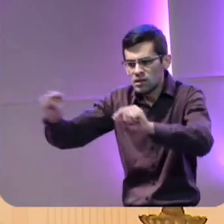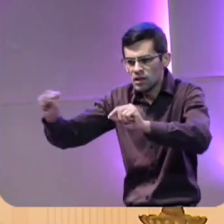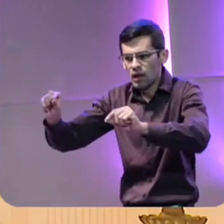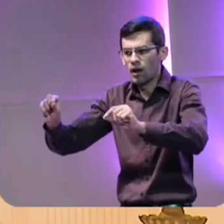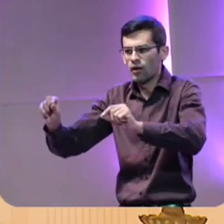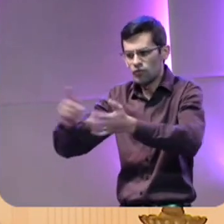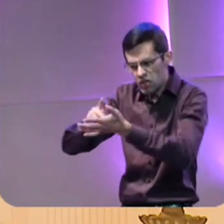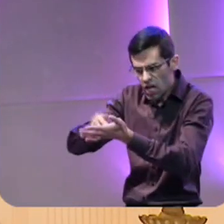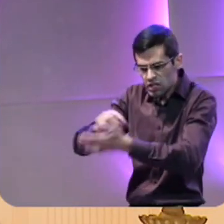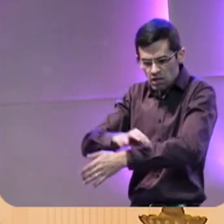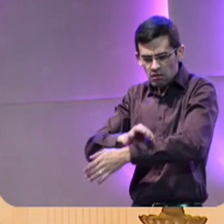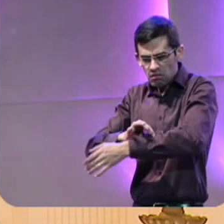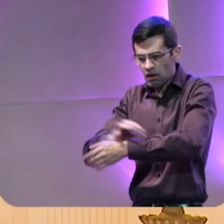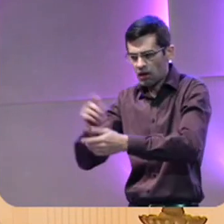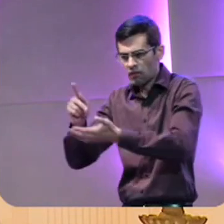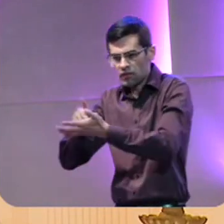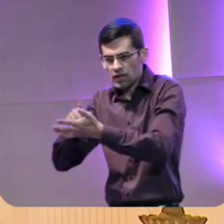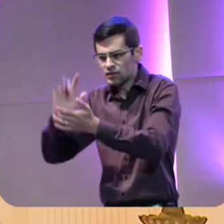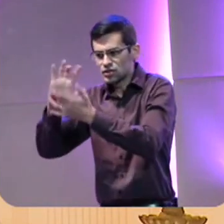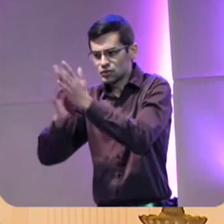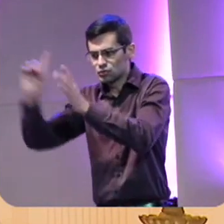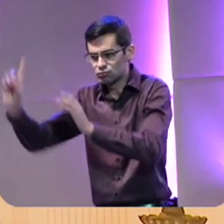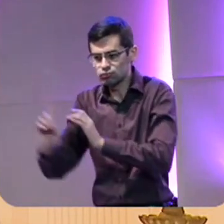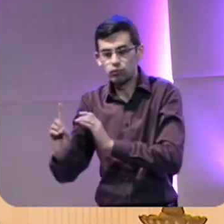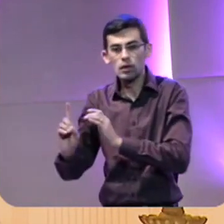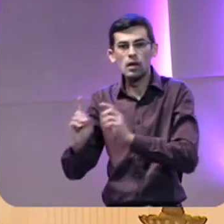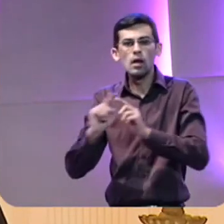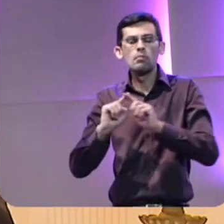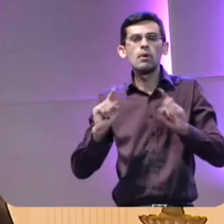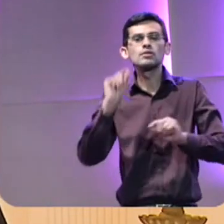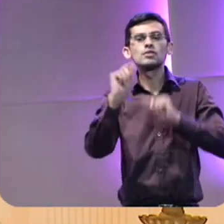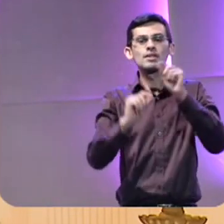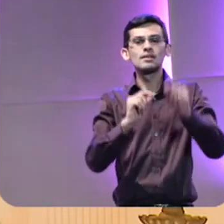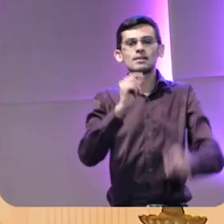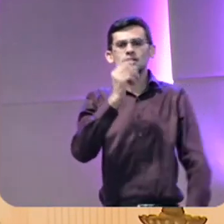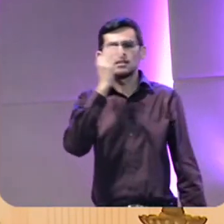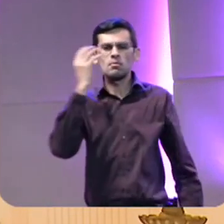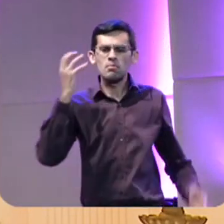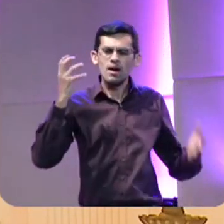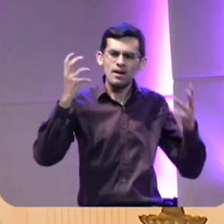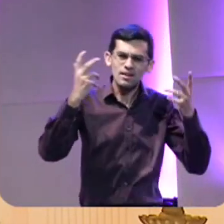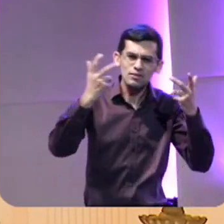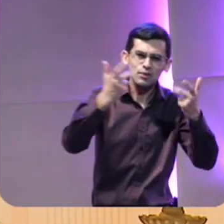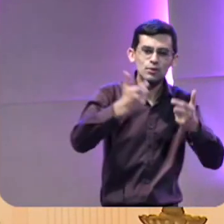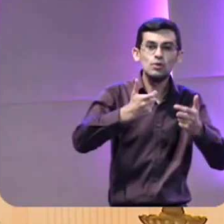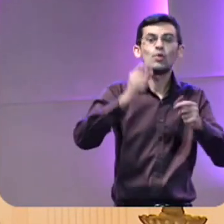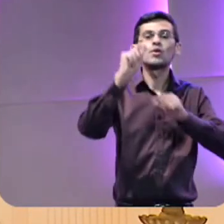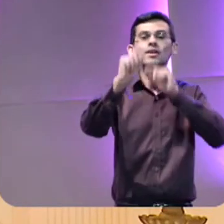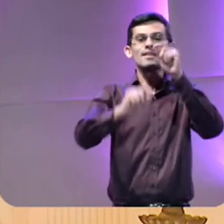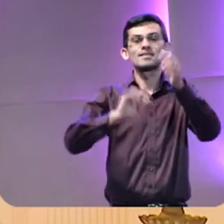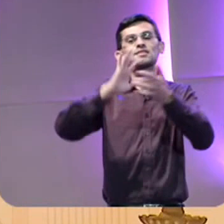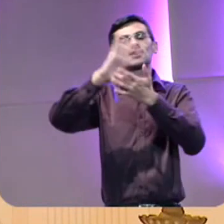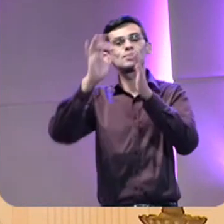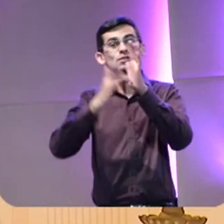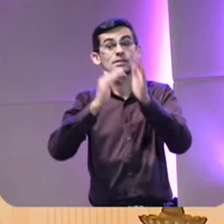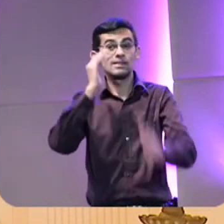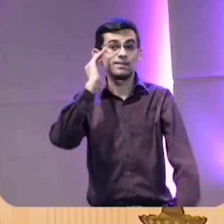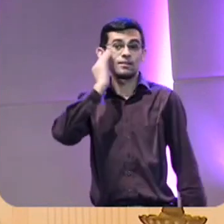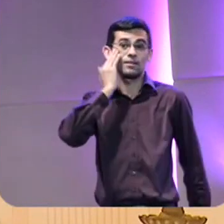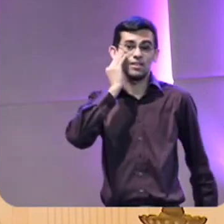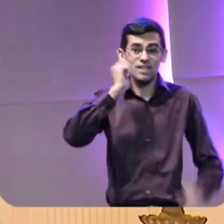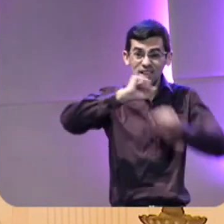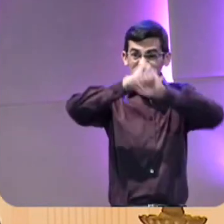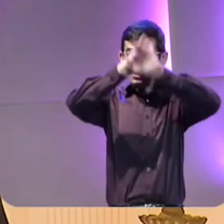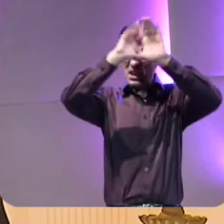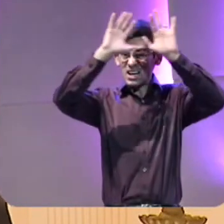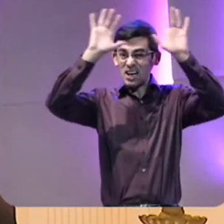né? Para ver se estava acontecendo mesmo. E sabe o que eu acho maravilhoso? É que Jesus entendia